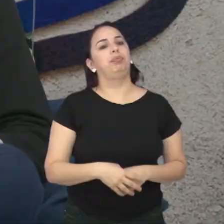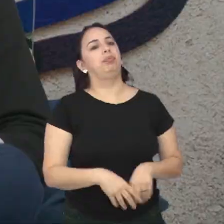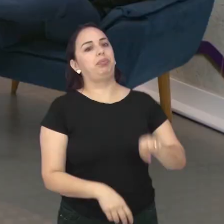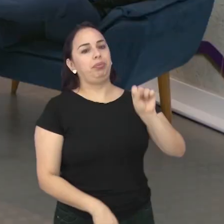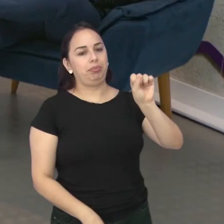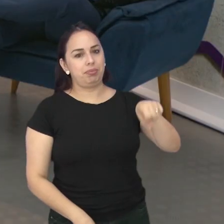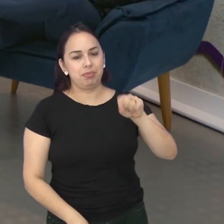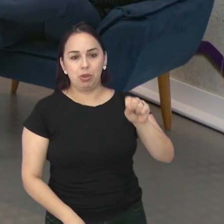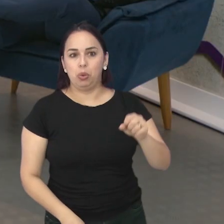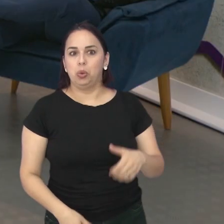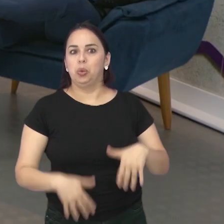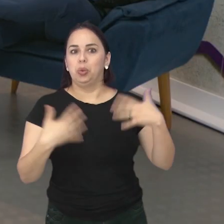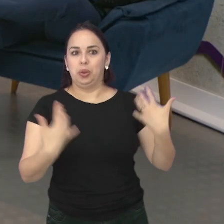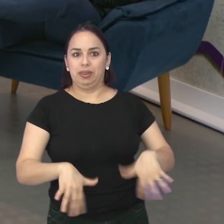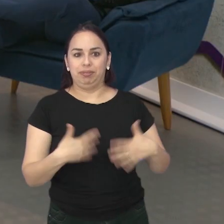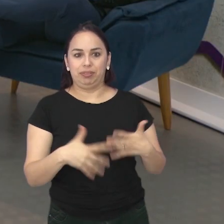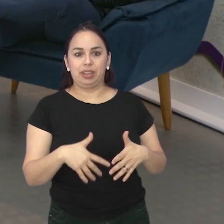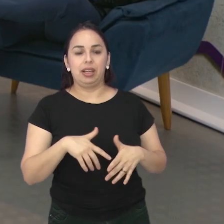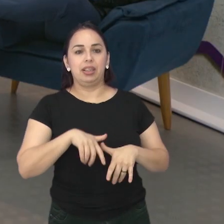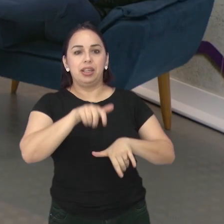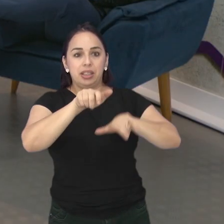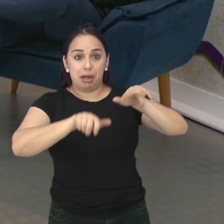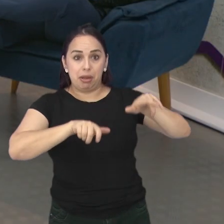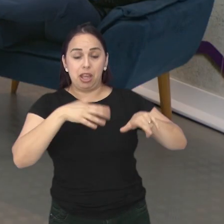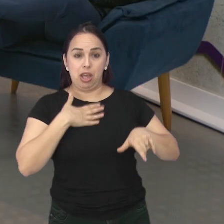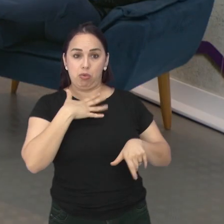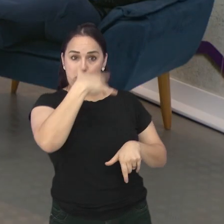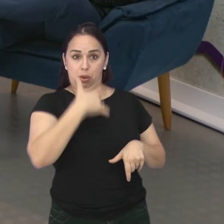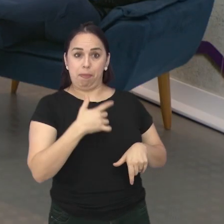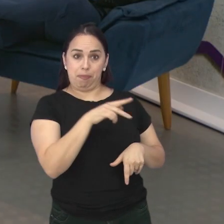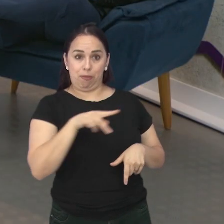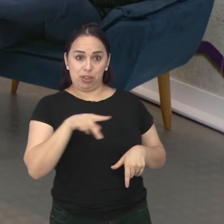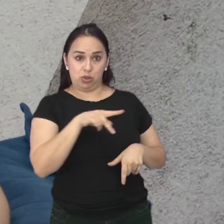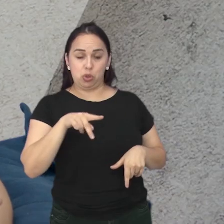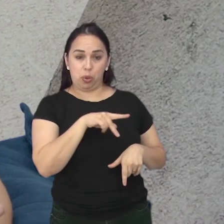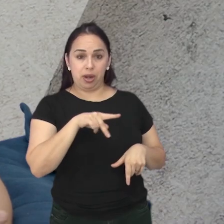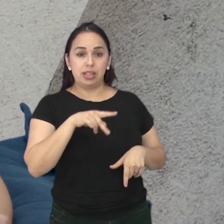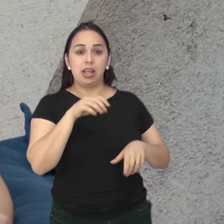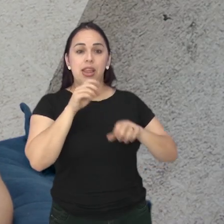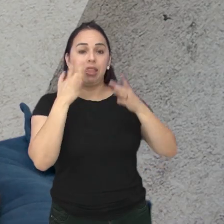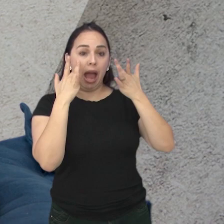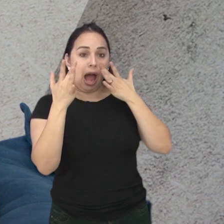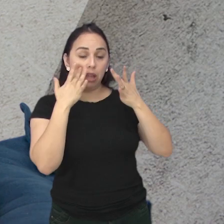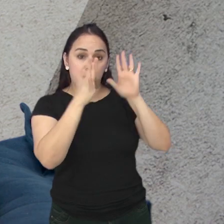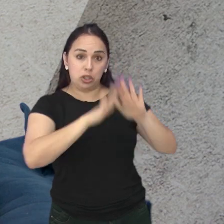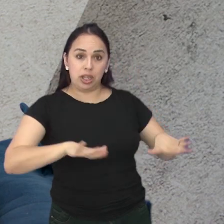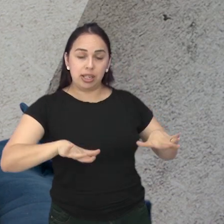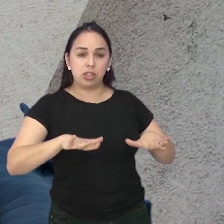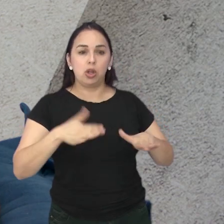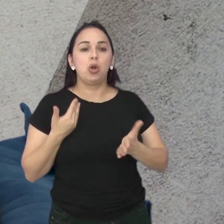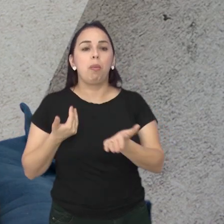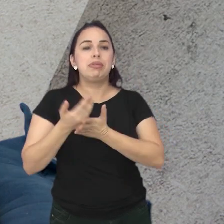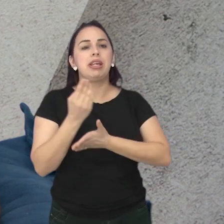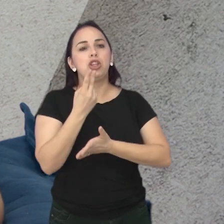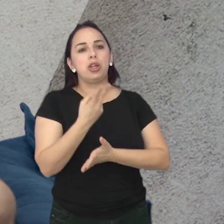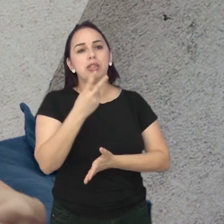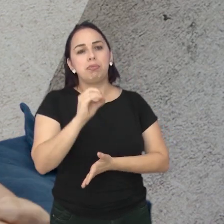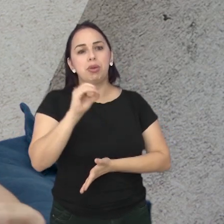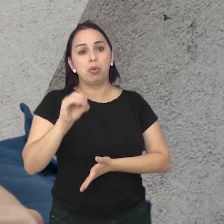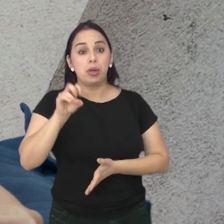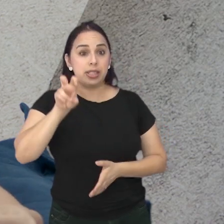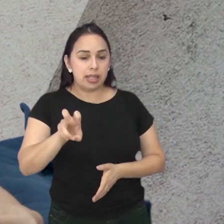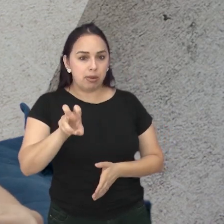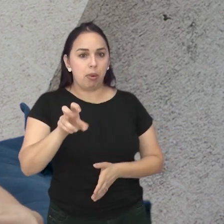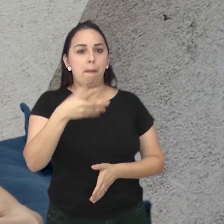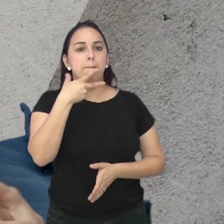desses? Sim, Samuel, muitos, né? Eu trabalho como professora de teatro infantil desde 2005. E muitas